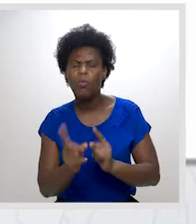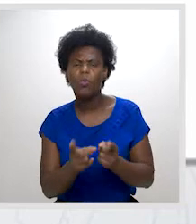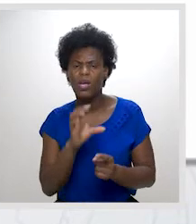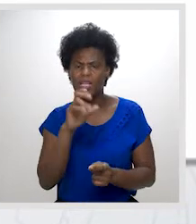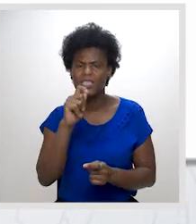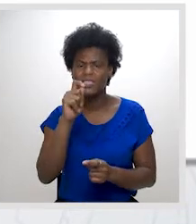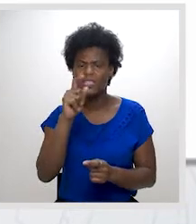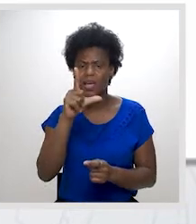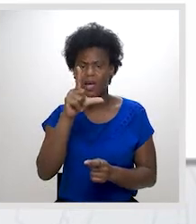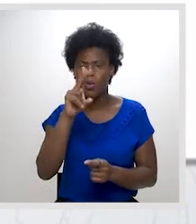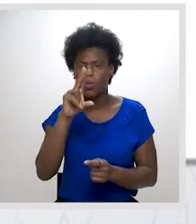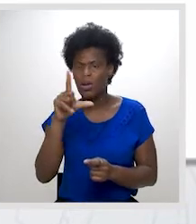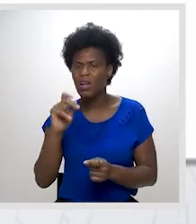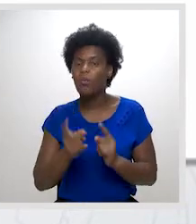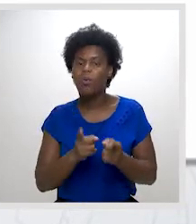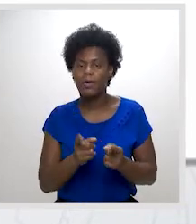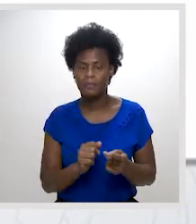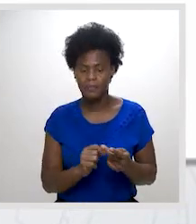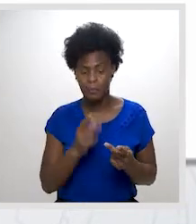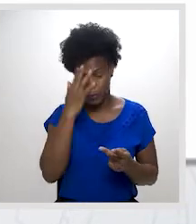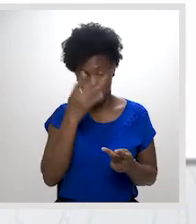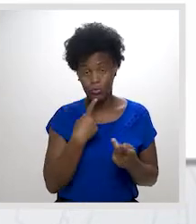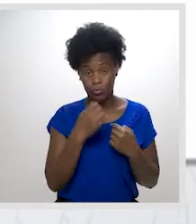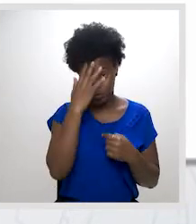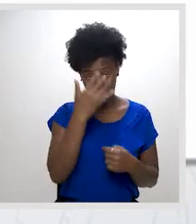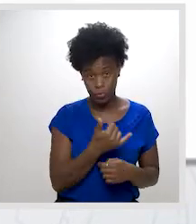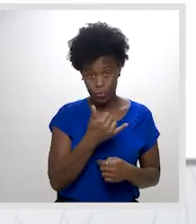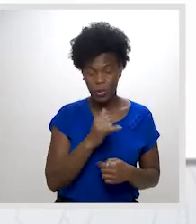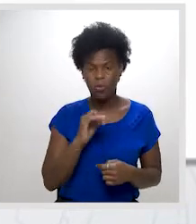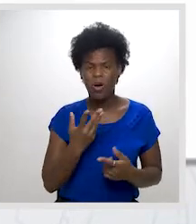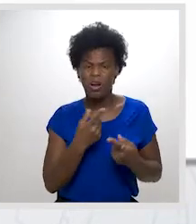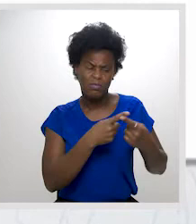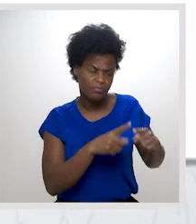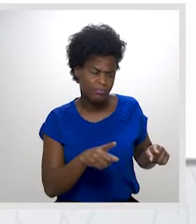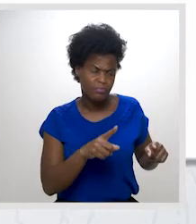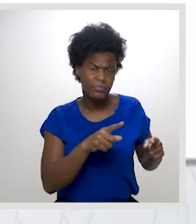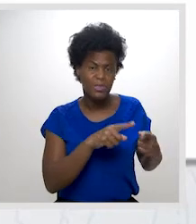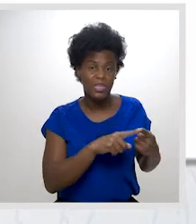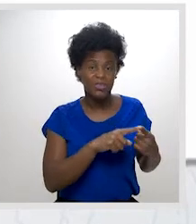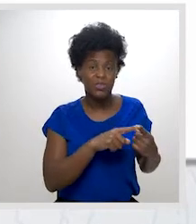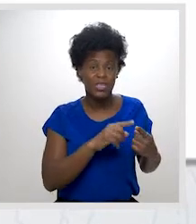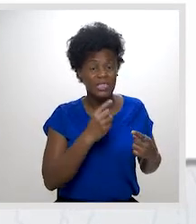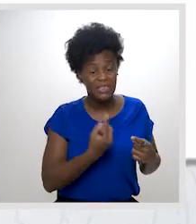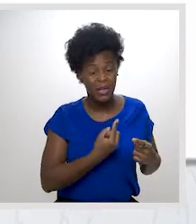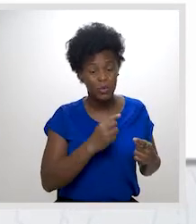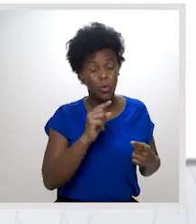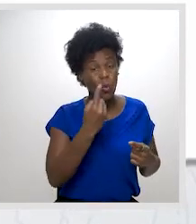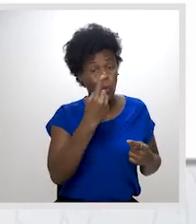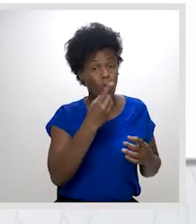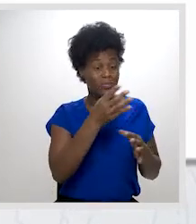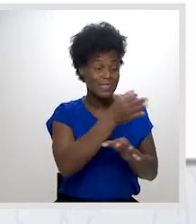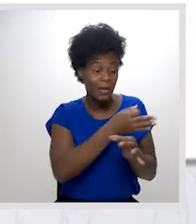as células? A segunda pergunta: qual é a diferença entre os